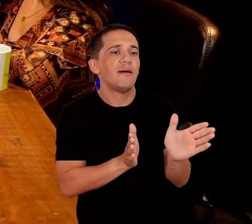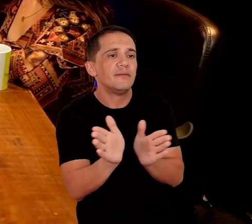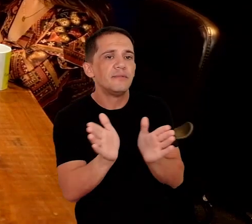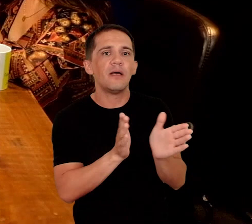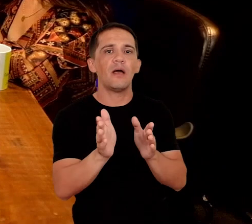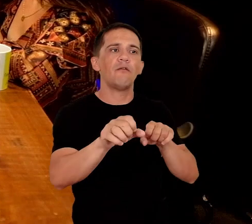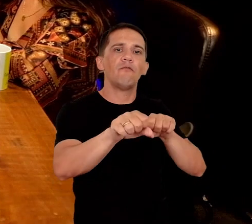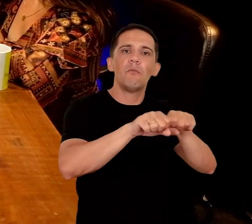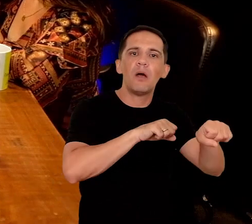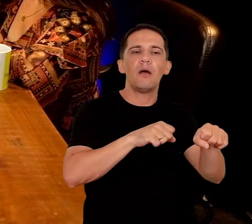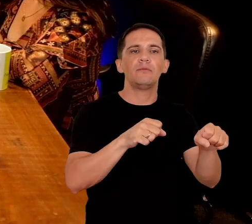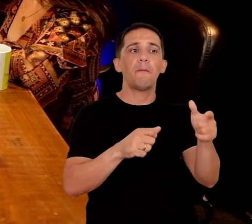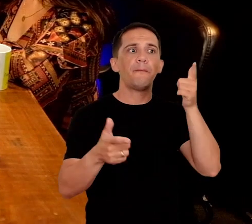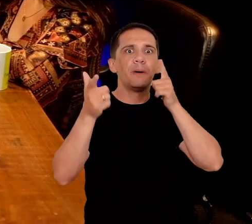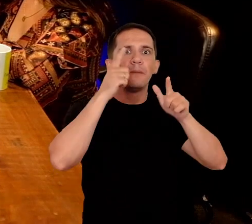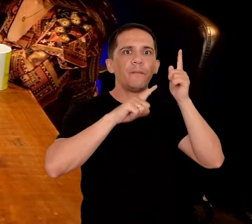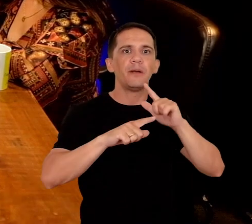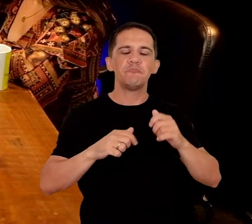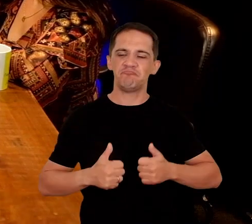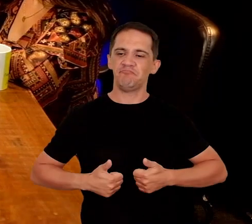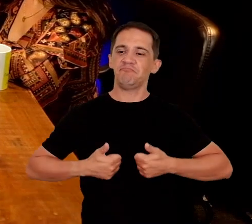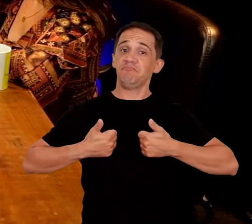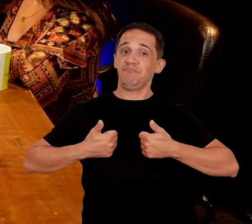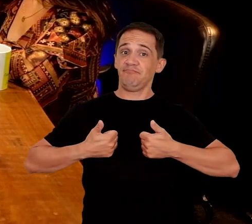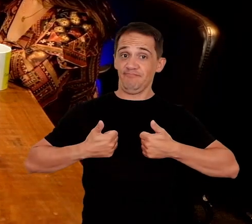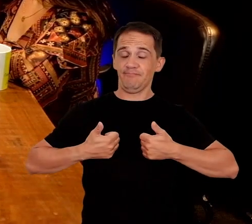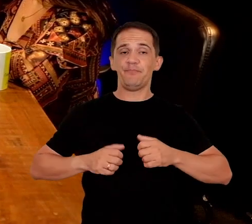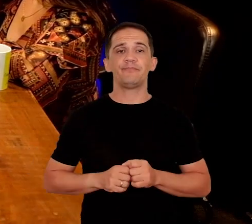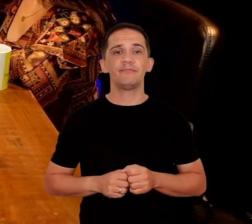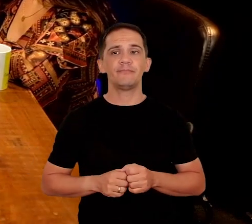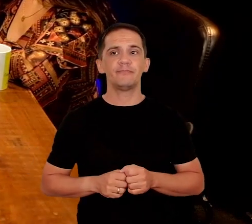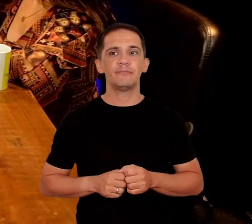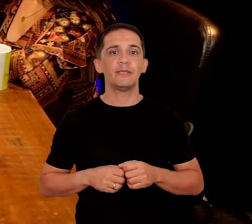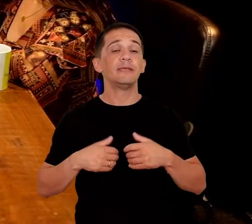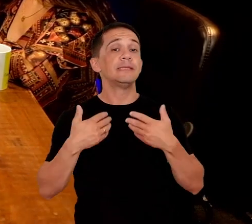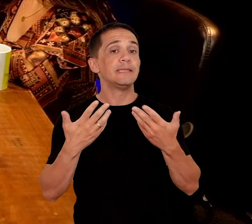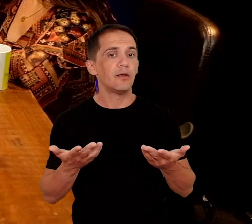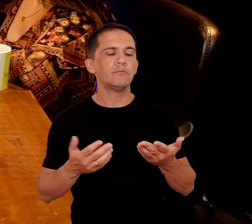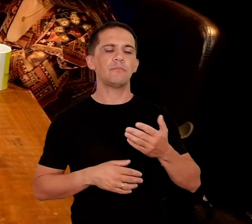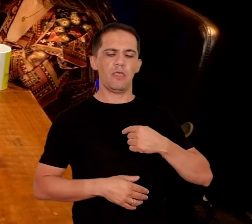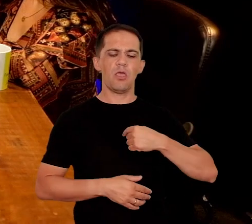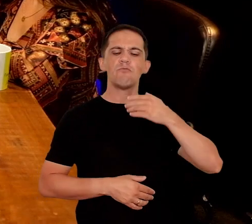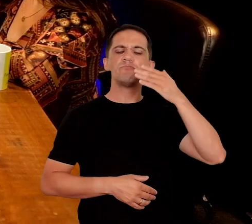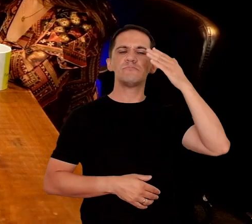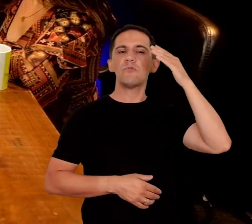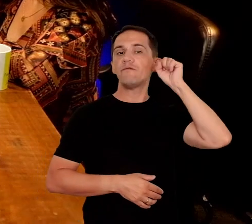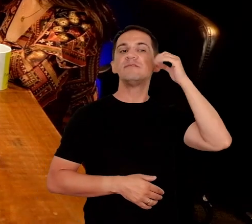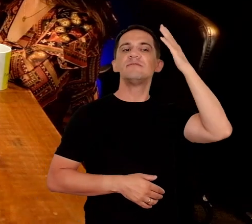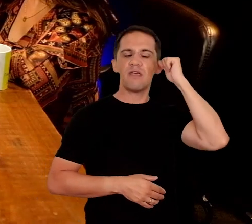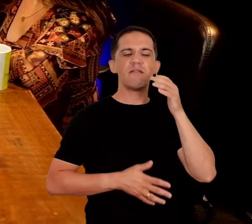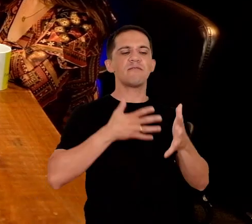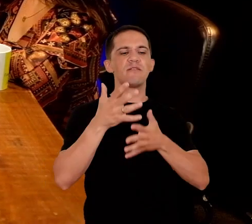formar, de ter acessibilidade, né? Então, a gente fica pensando, tá, a gente sabe Libras, legal, mas não é o meu idioma